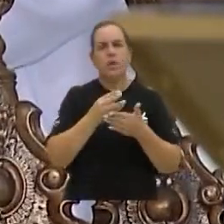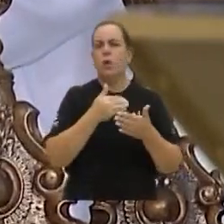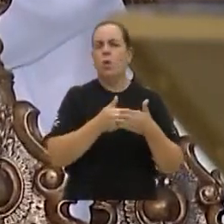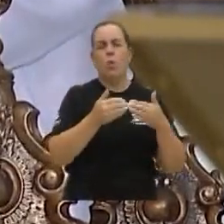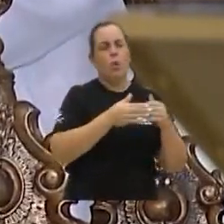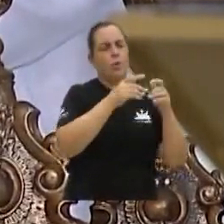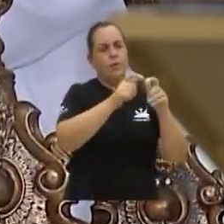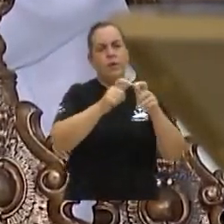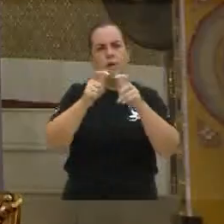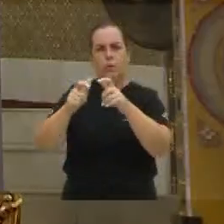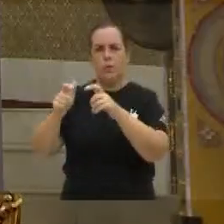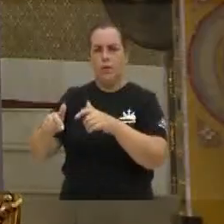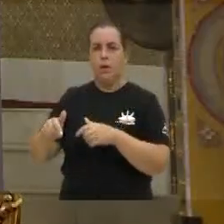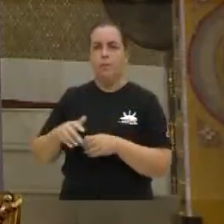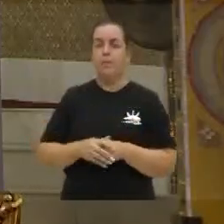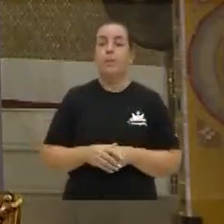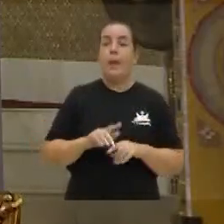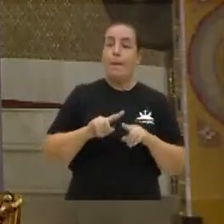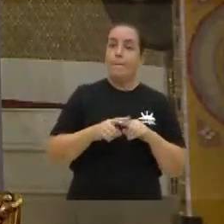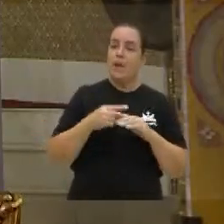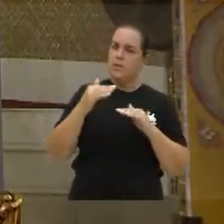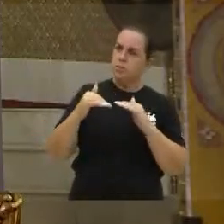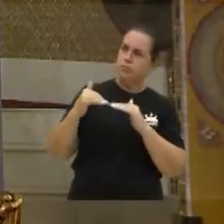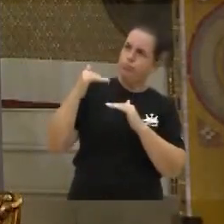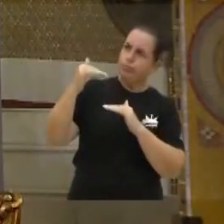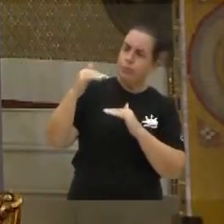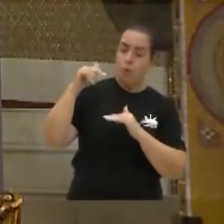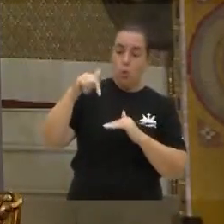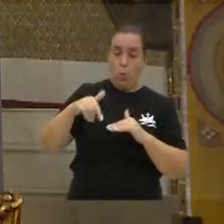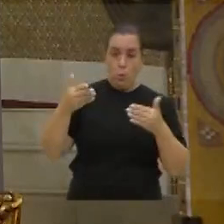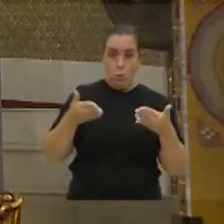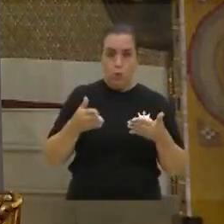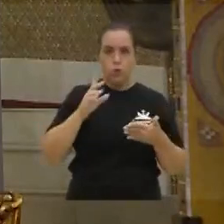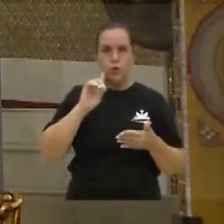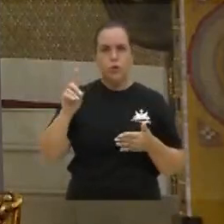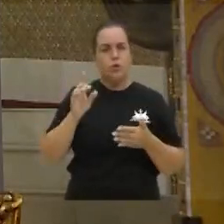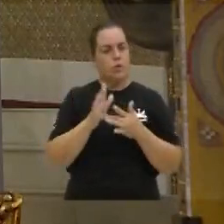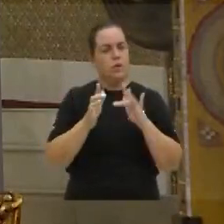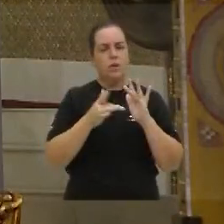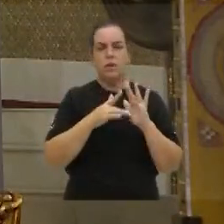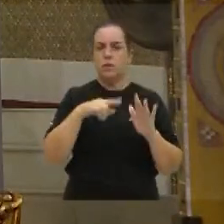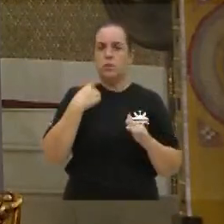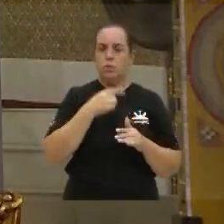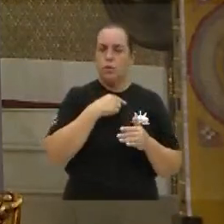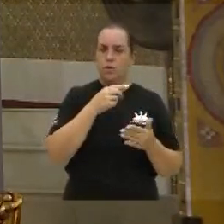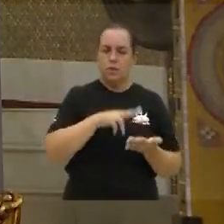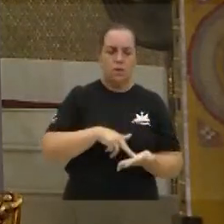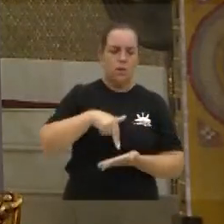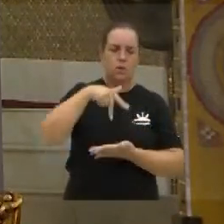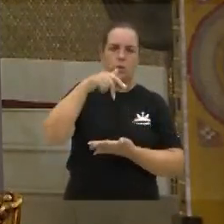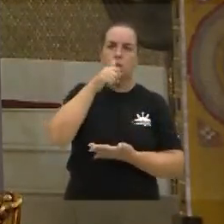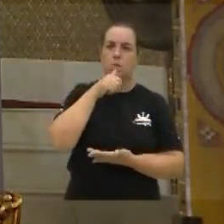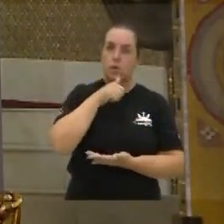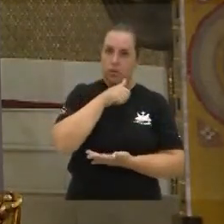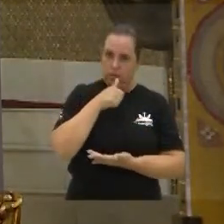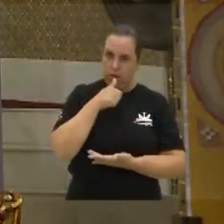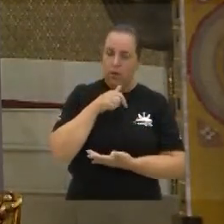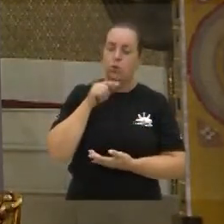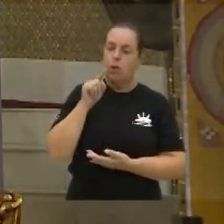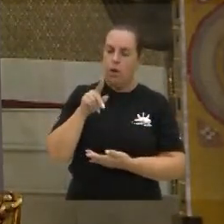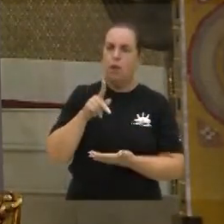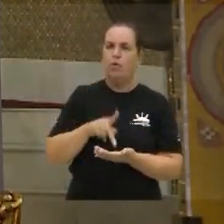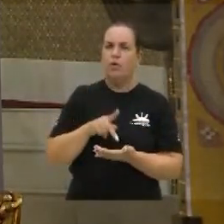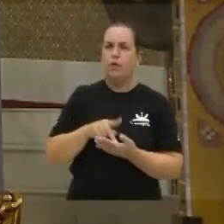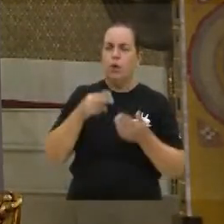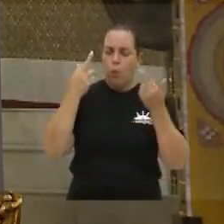sempre em todo lugar, mas sobretudo neste dia em que Cristo, nossa Páscoa, foi imolado. Ele é o